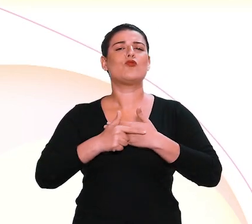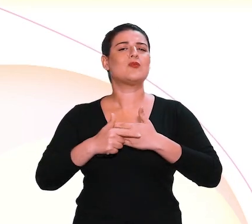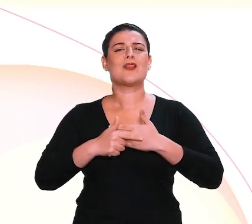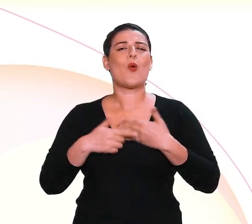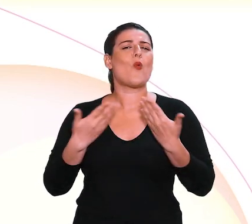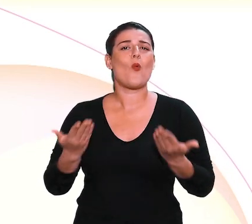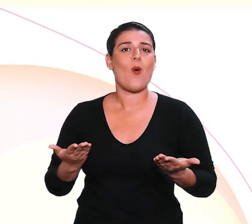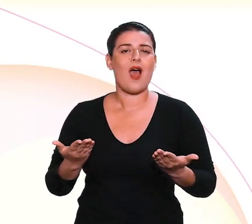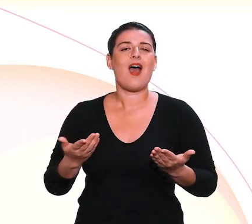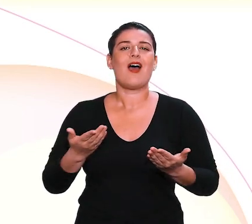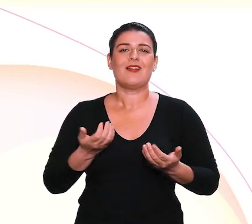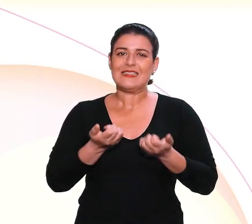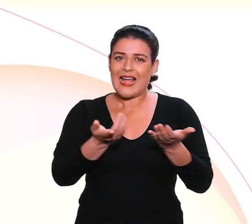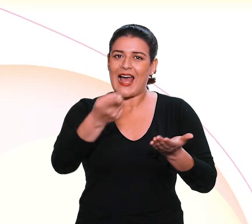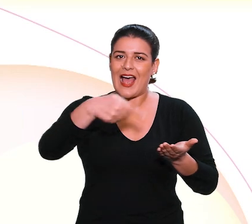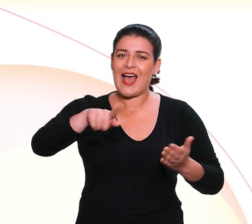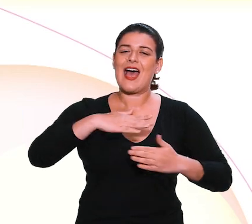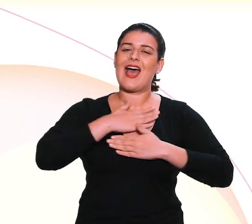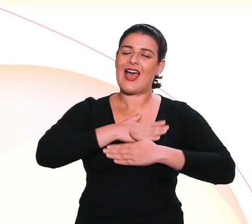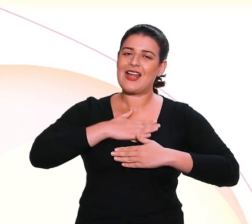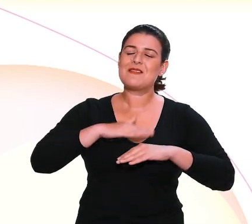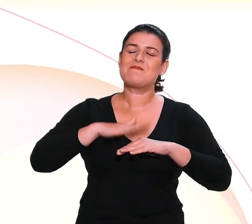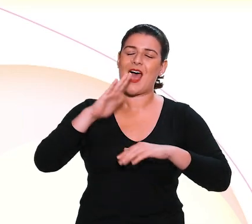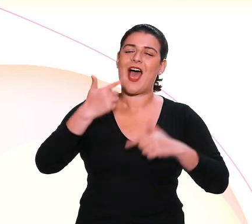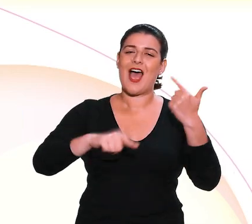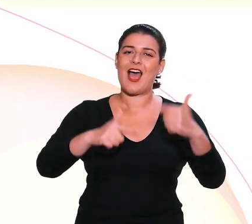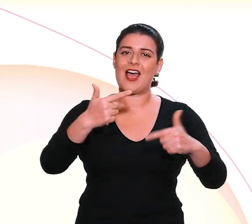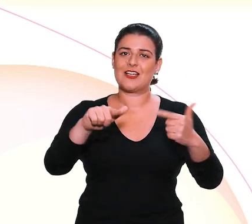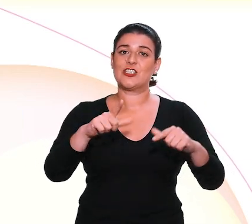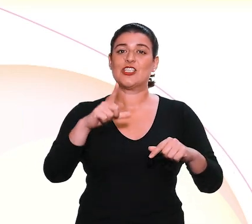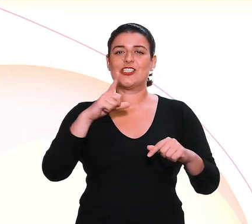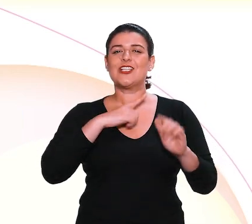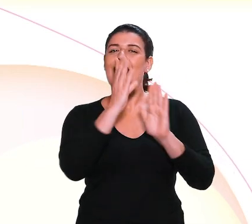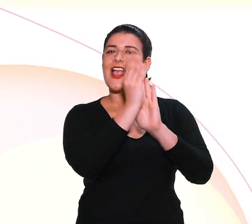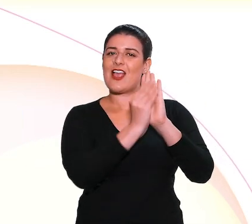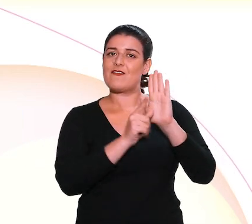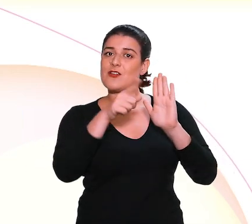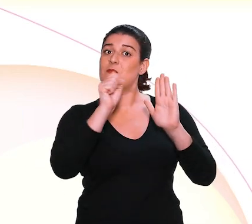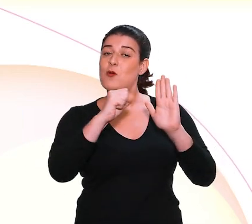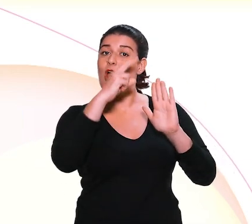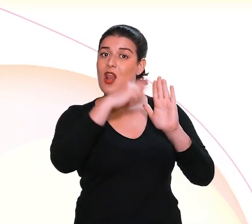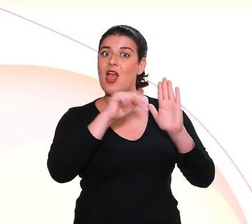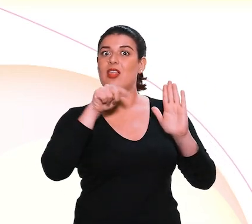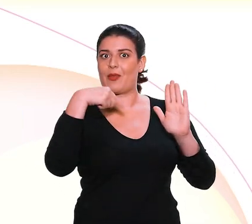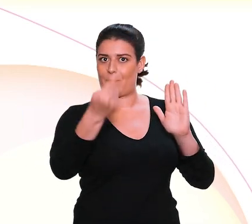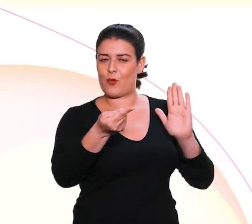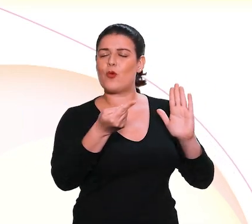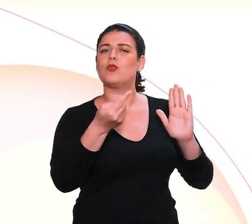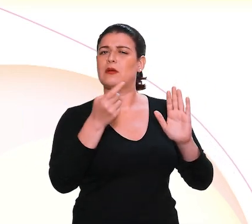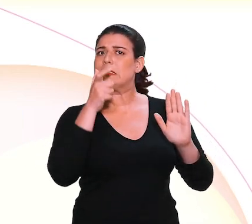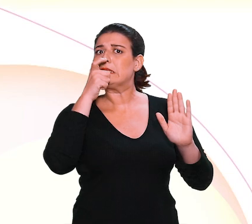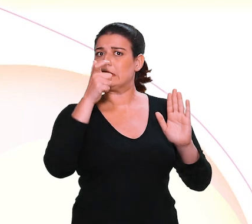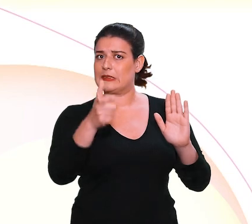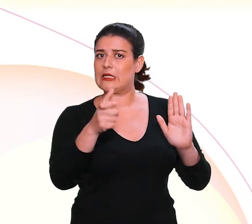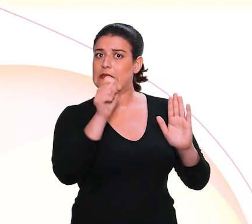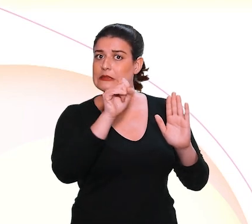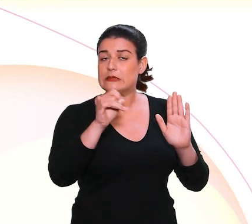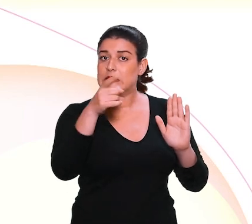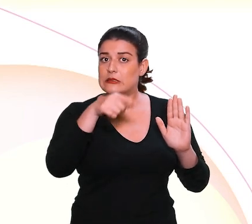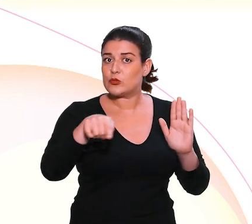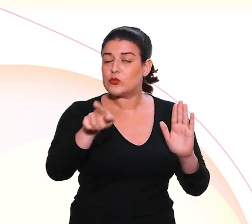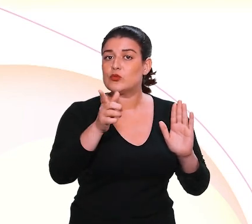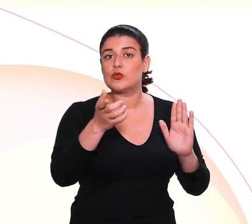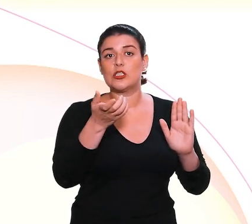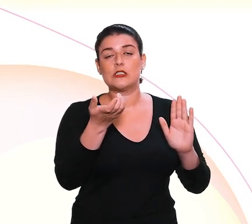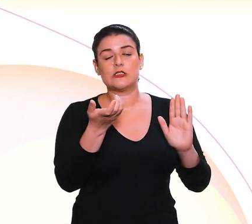justamente tentar agradá-los ainda mais. Temos aqui algumas referências que vocês podem ler, são muito interessantes, caso